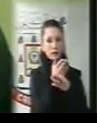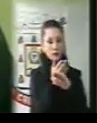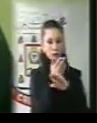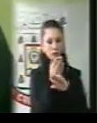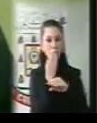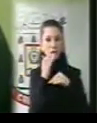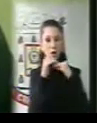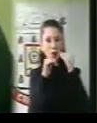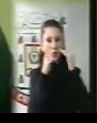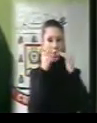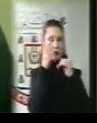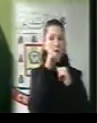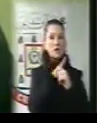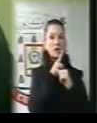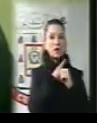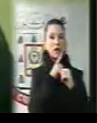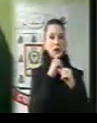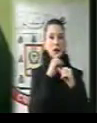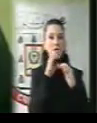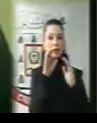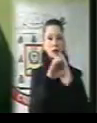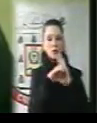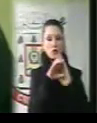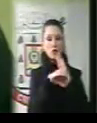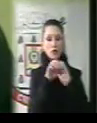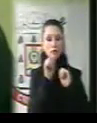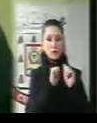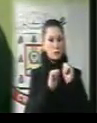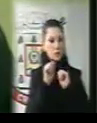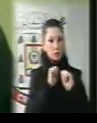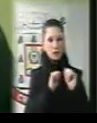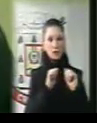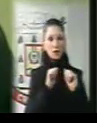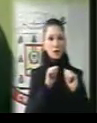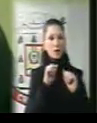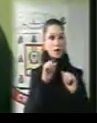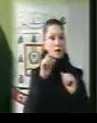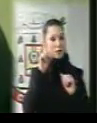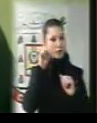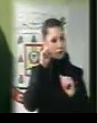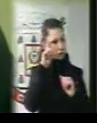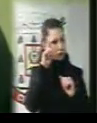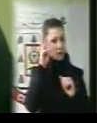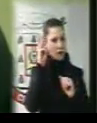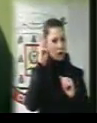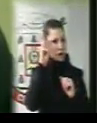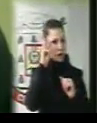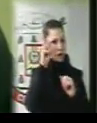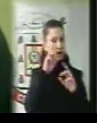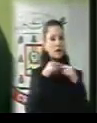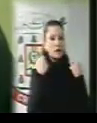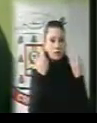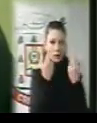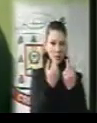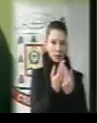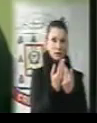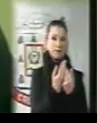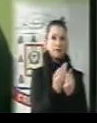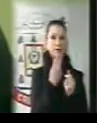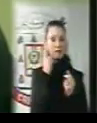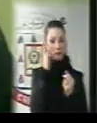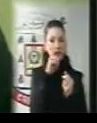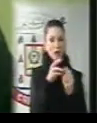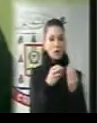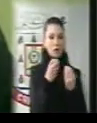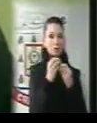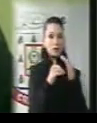obras, existe um conselho de administração do DEINFRA que se reúne todas as terças-feiras a partir das 2 horas da tarde. Lá se